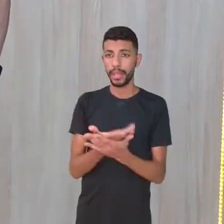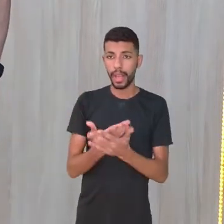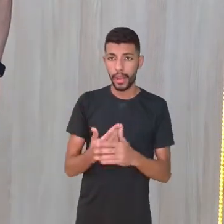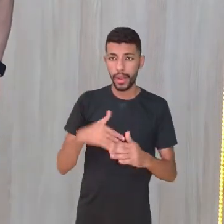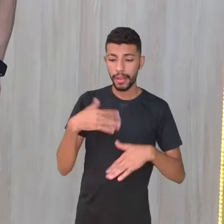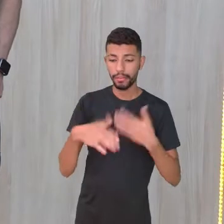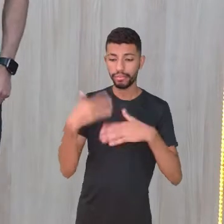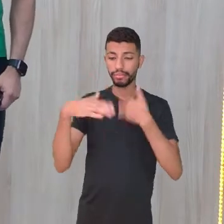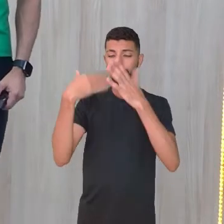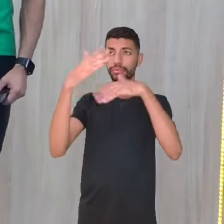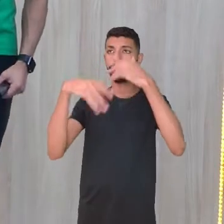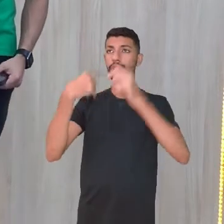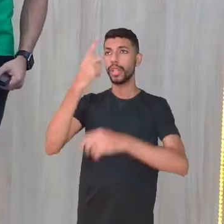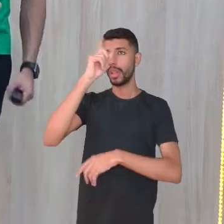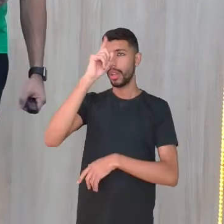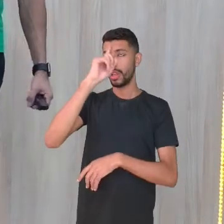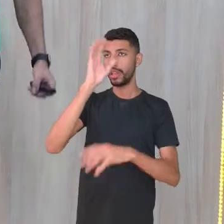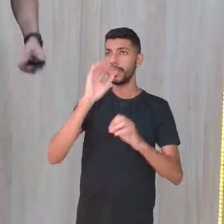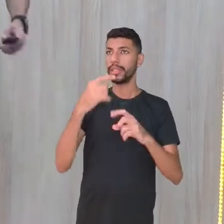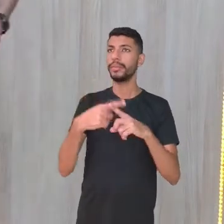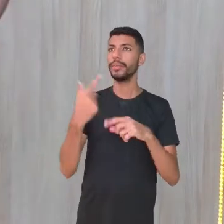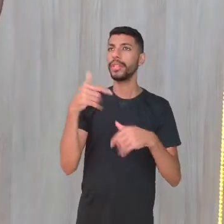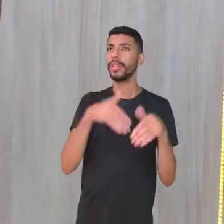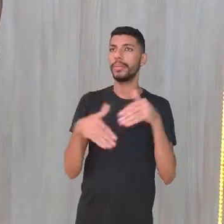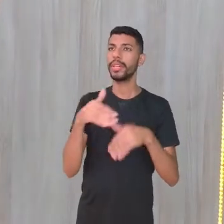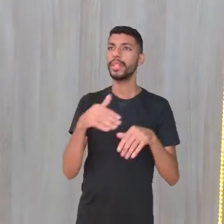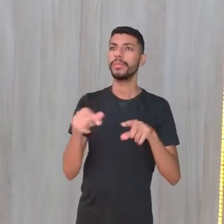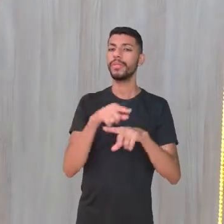a cada dia, porque a participação aí no